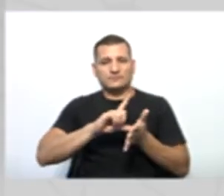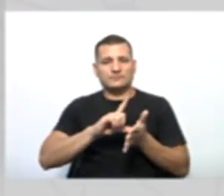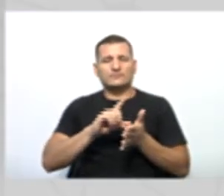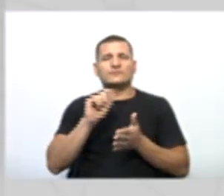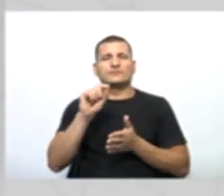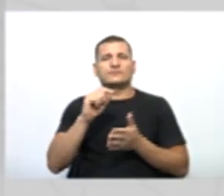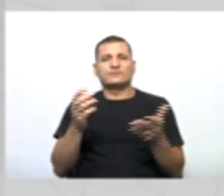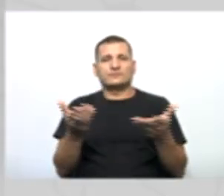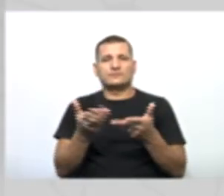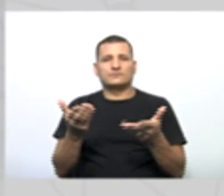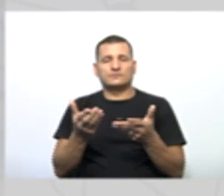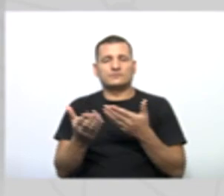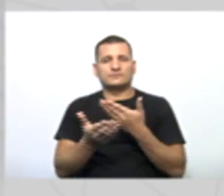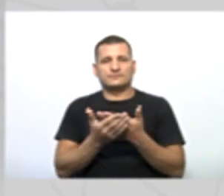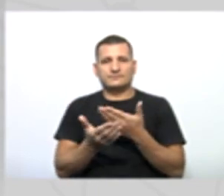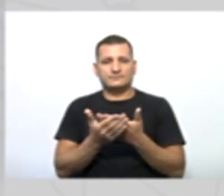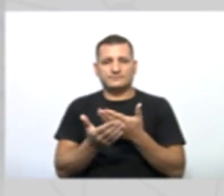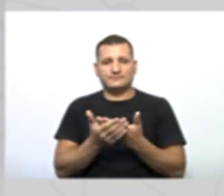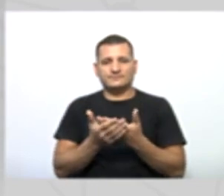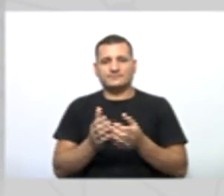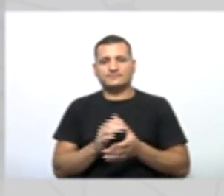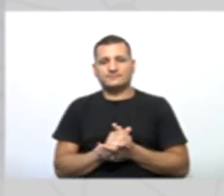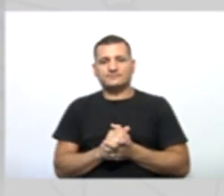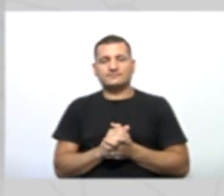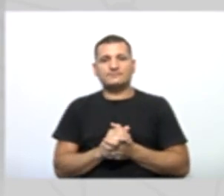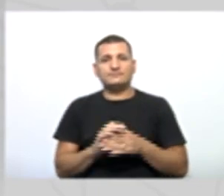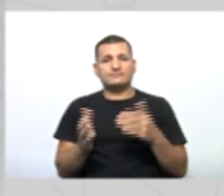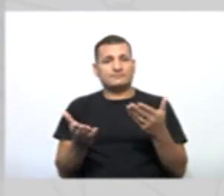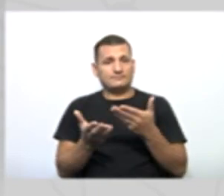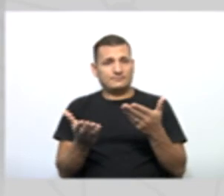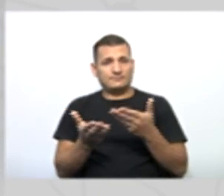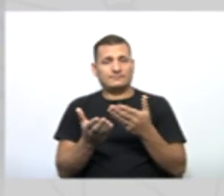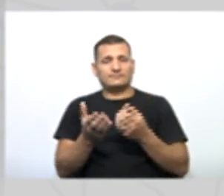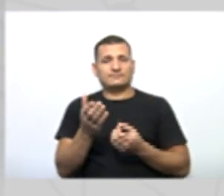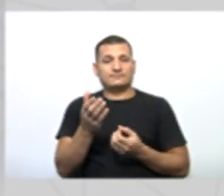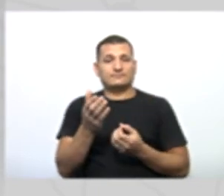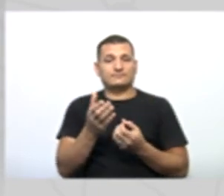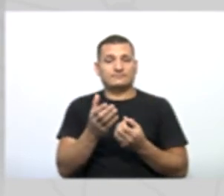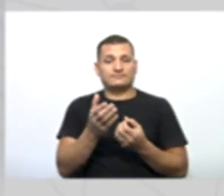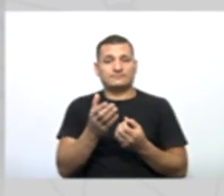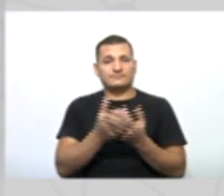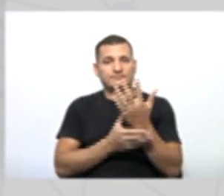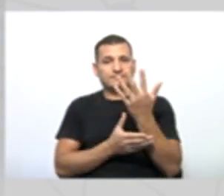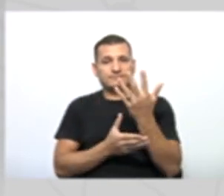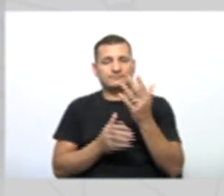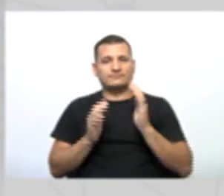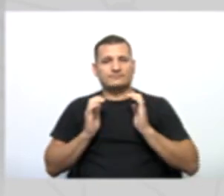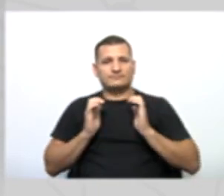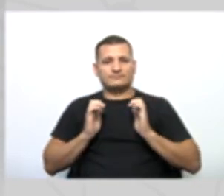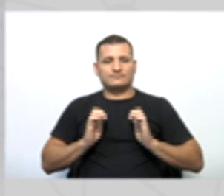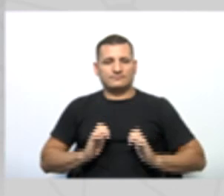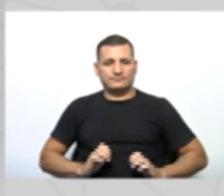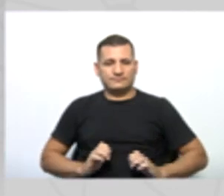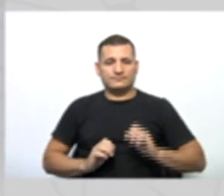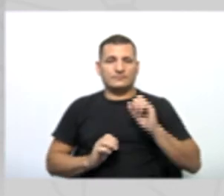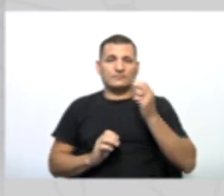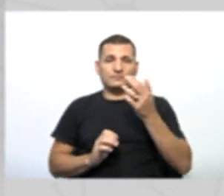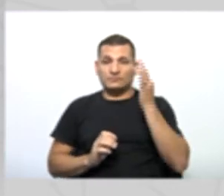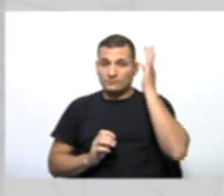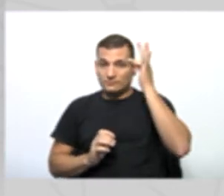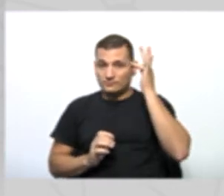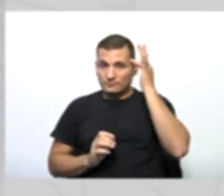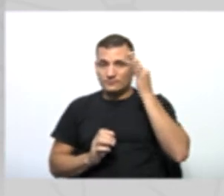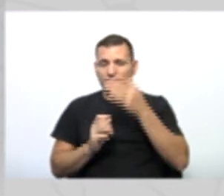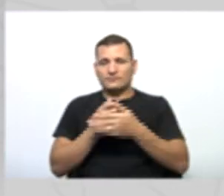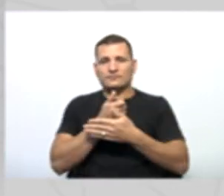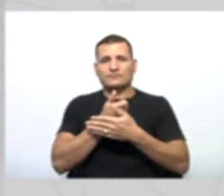que nós vamos estudar hoje. Hoje nós vamos falar sobre o surgimento da ética ou da filosofia